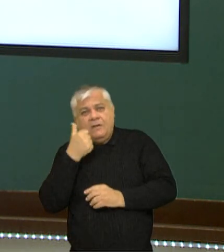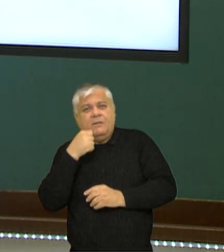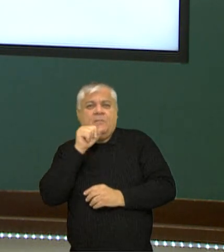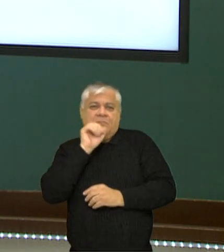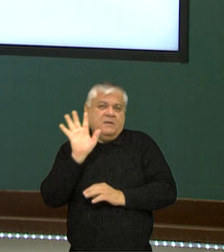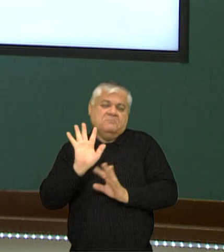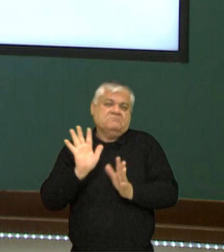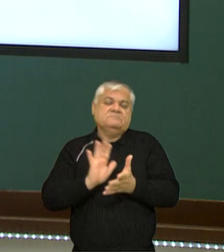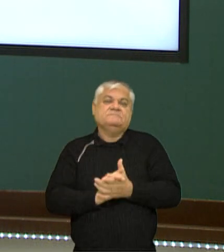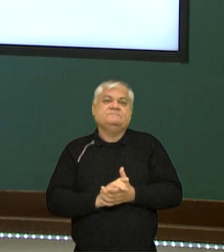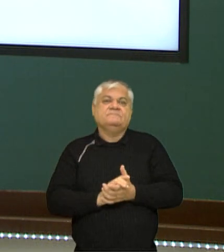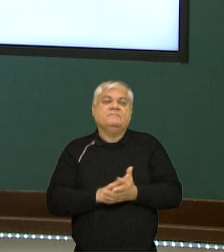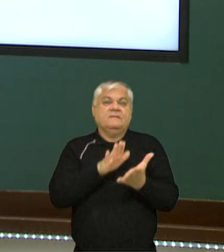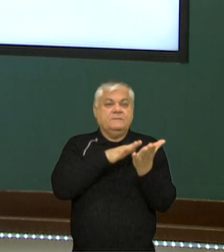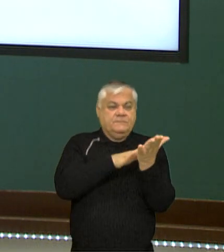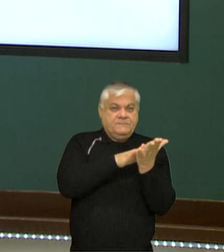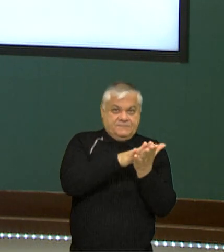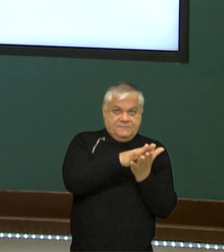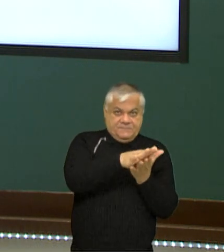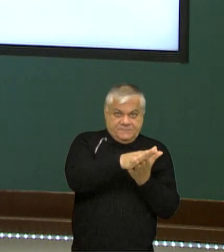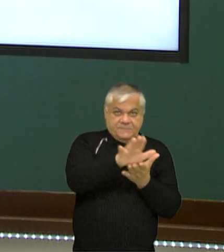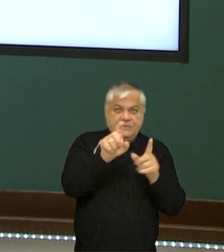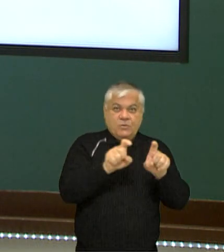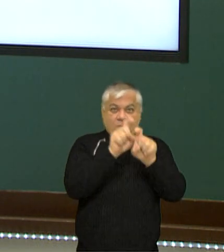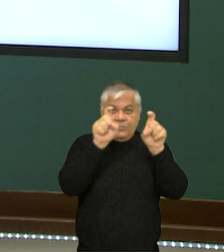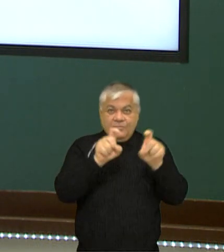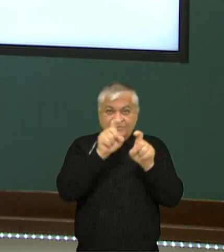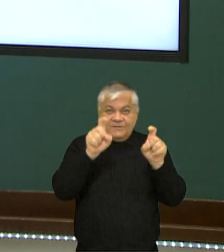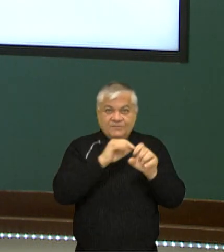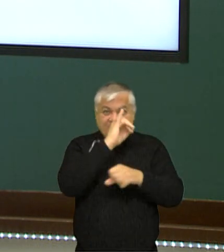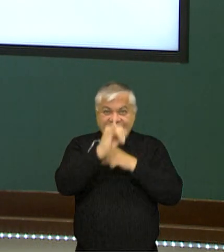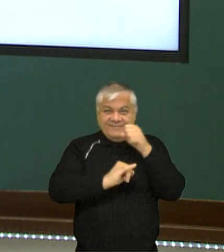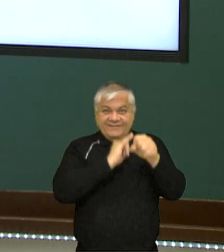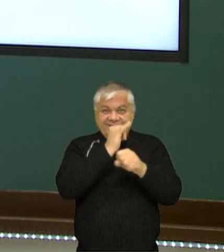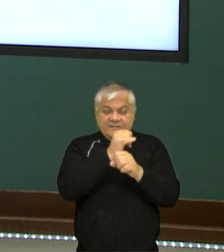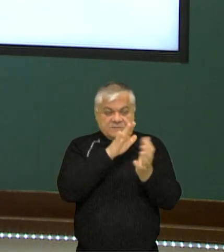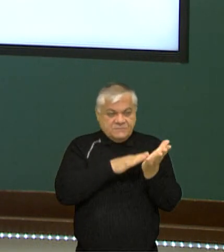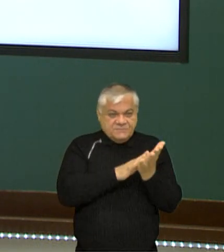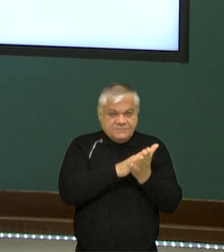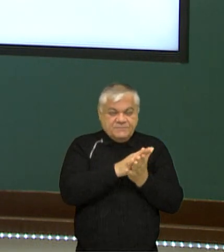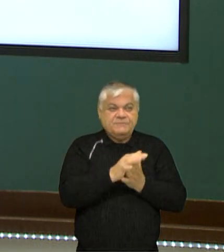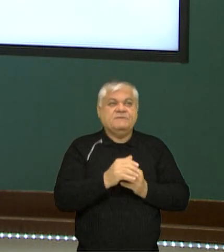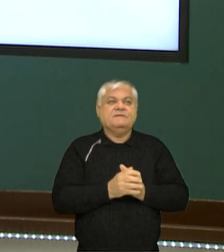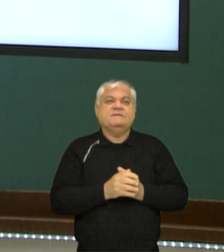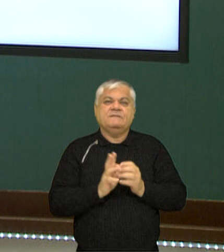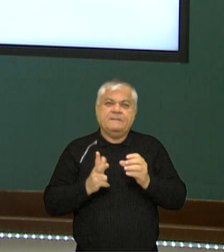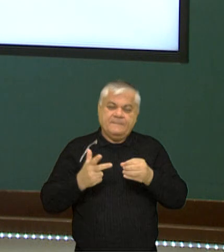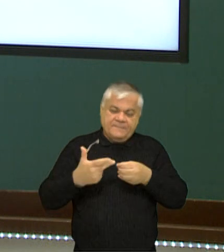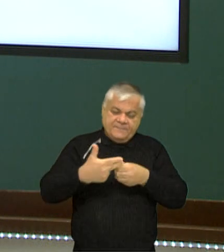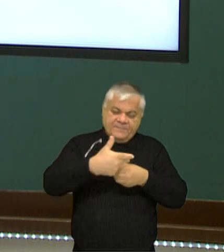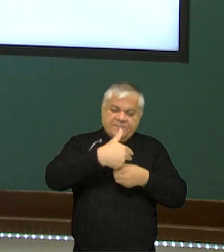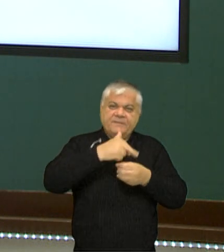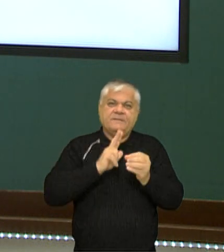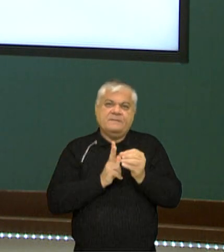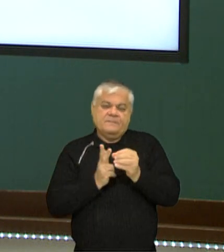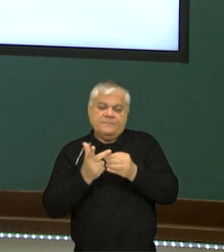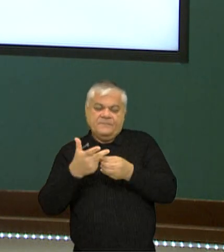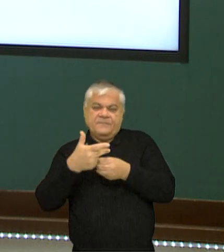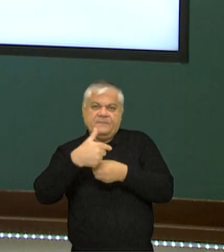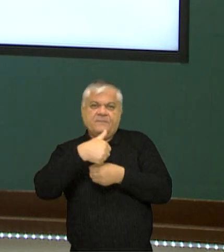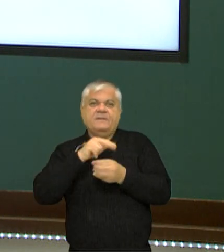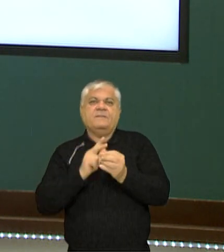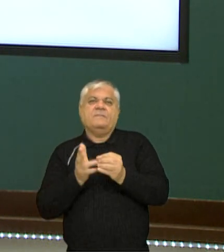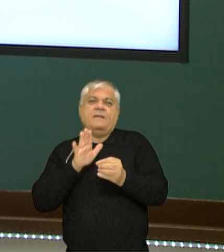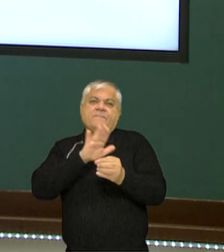Eu imprimi essa imagem que vocês estão vendo aqui na TV, tá? E recortei as imagens